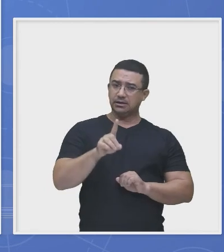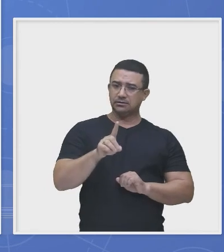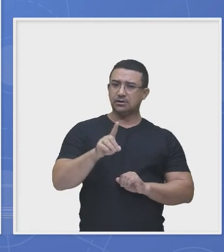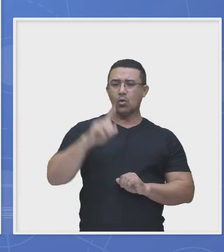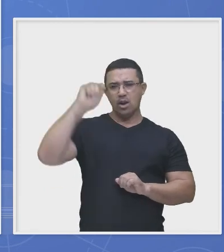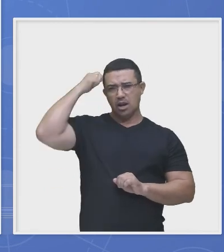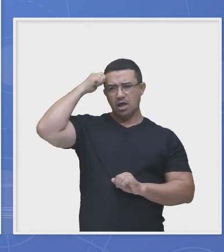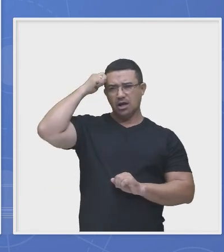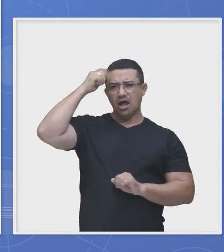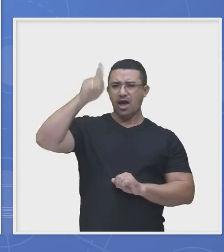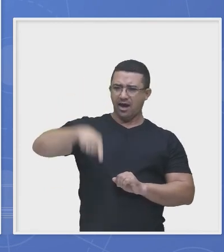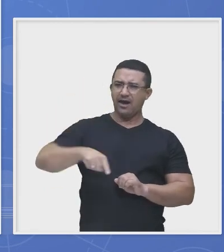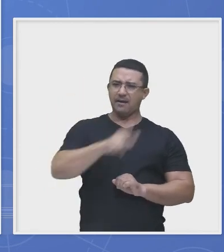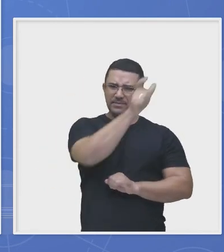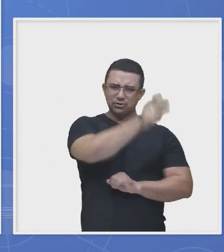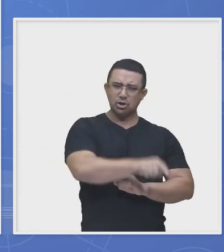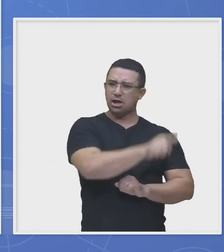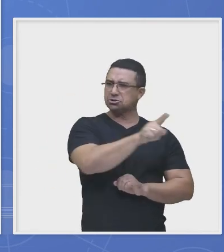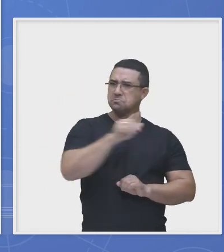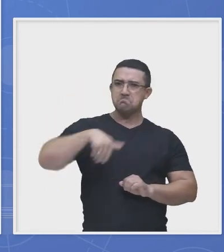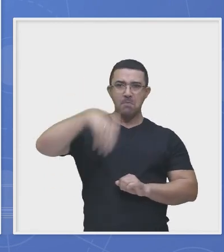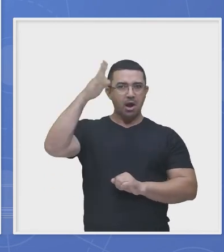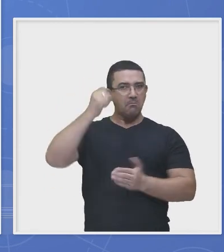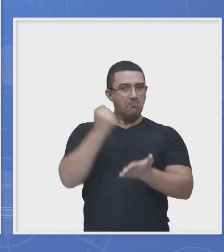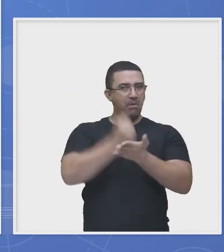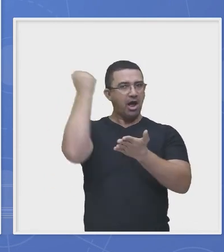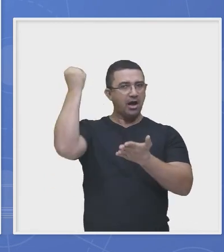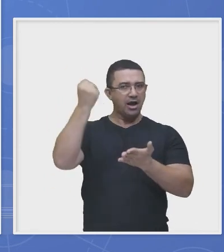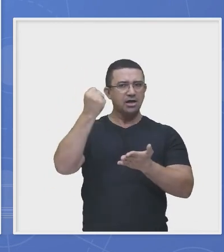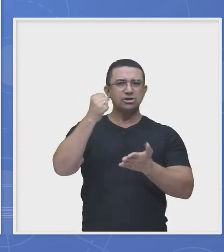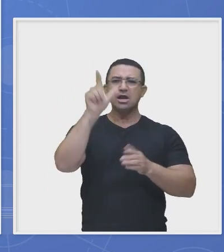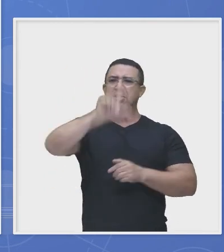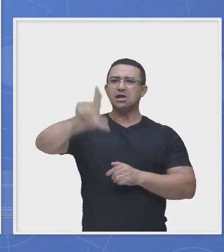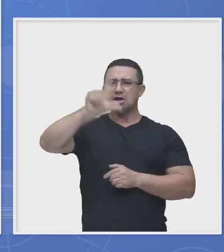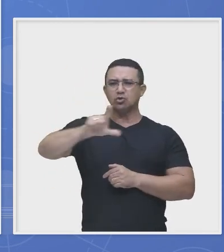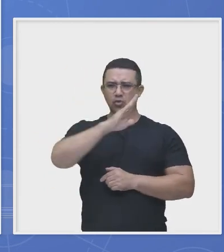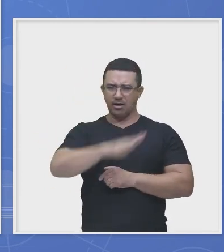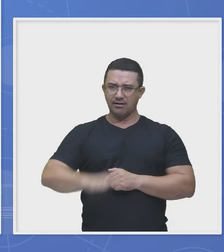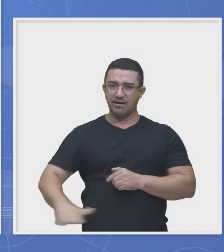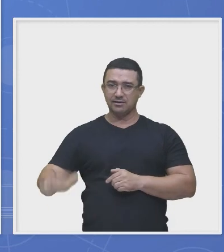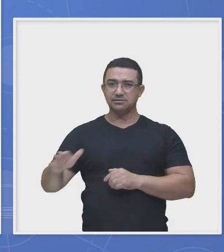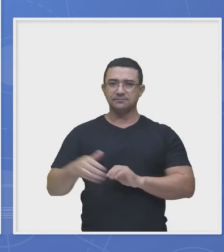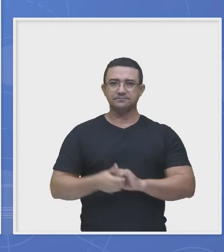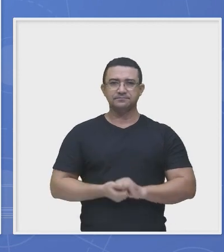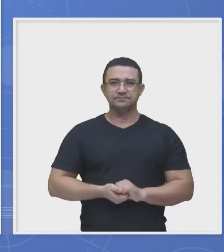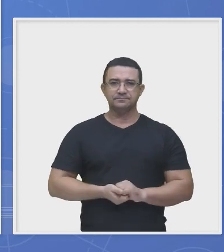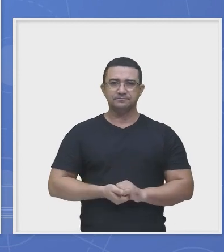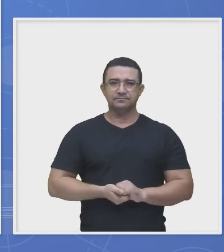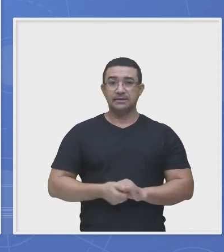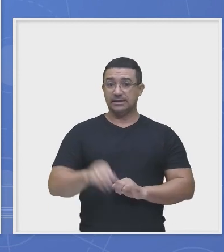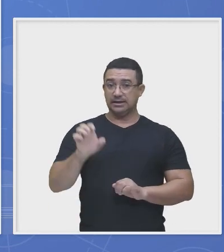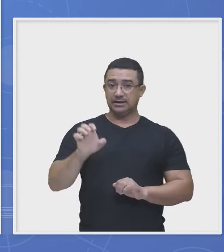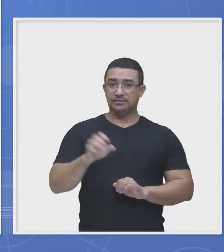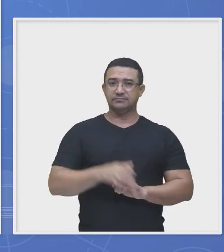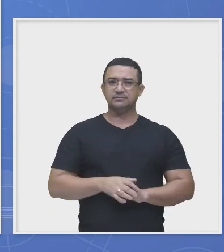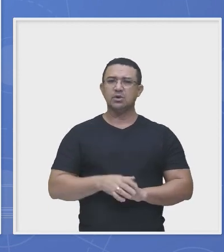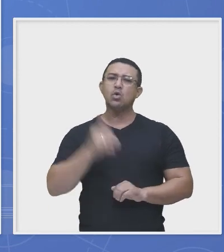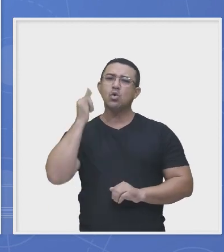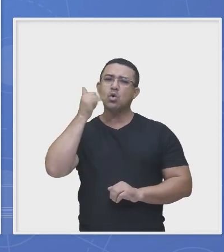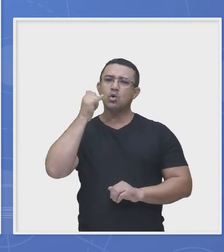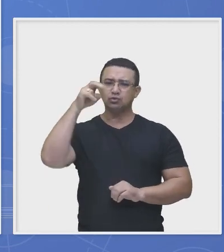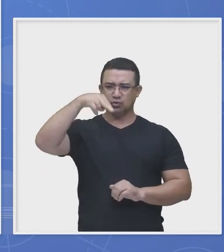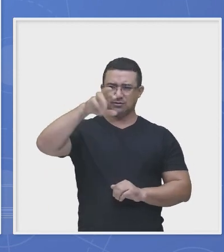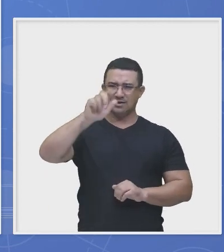literatura infantil de Monteiro Lobato, o autor que inaugurou o gênero no Brasil. E letra E. No conto Negrinha,